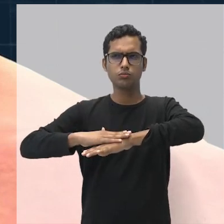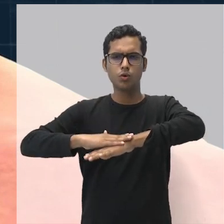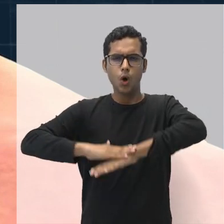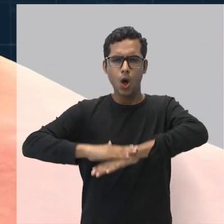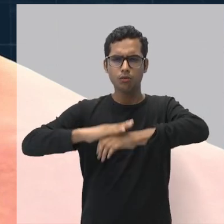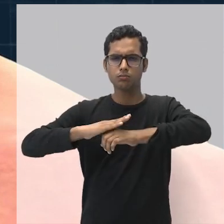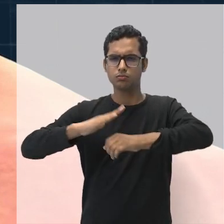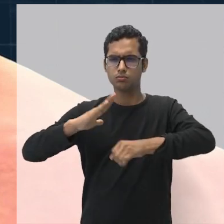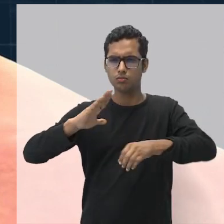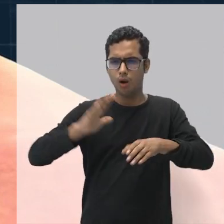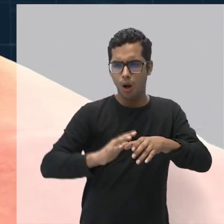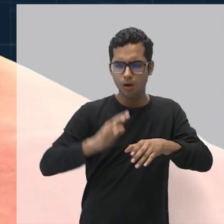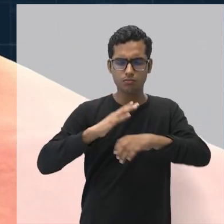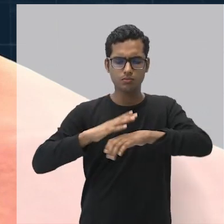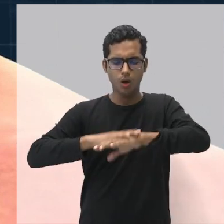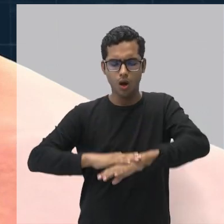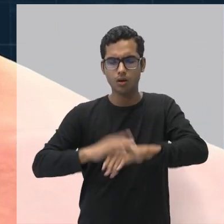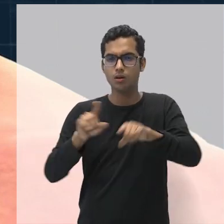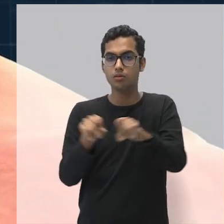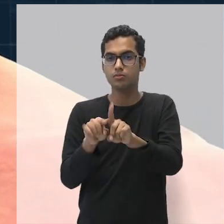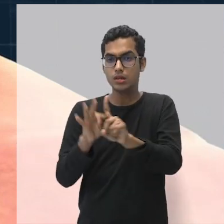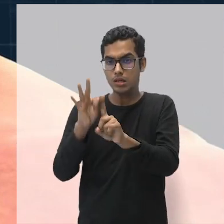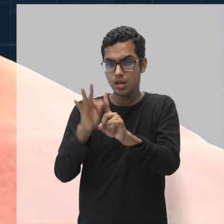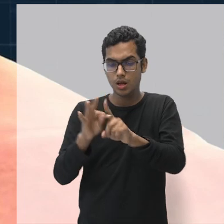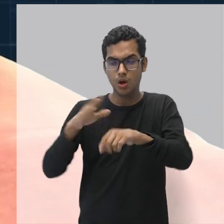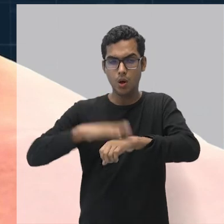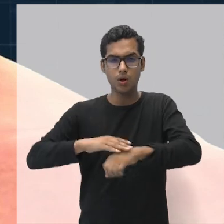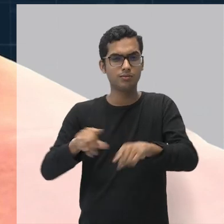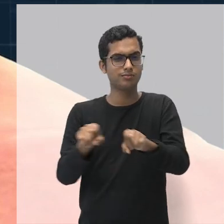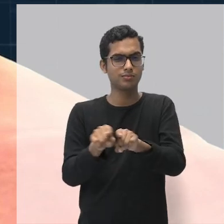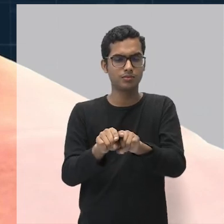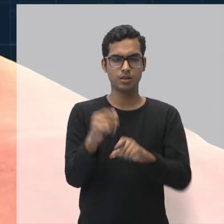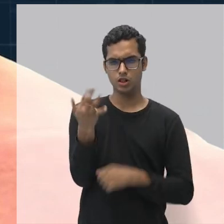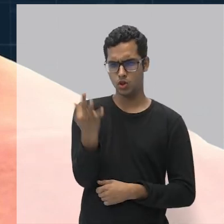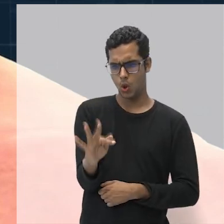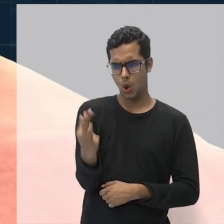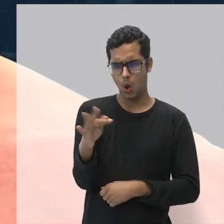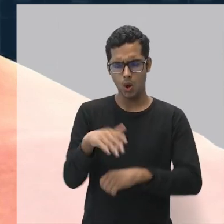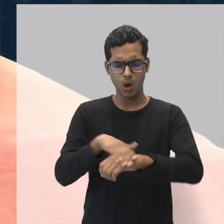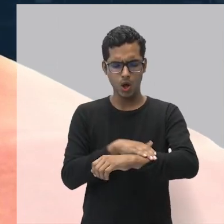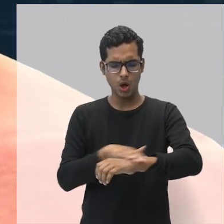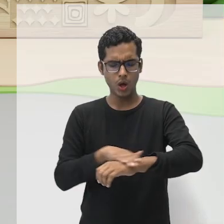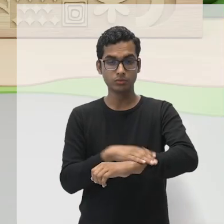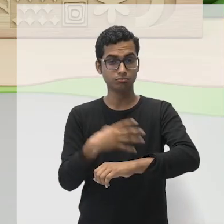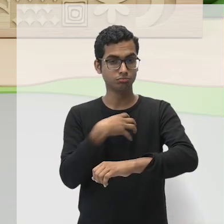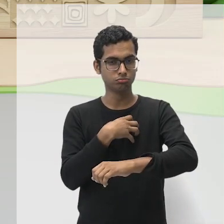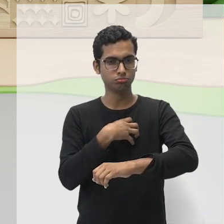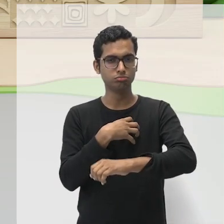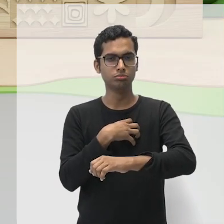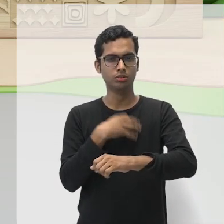a temperatura e também a dor. Isso aí é só para a gente ilustrar rapidamente os órgãos